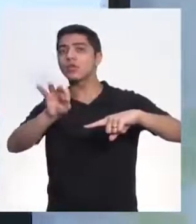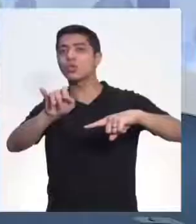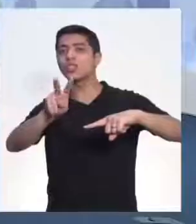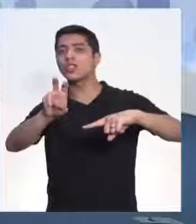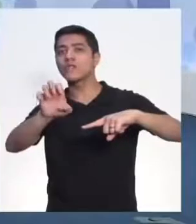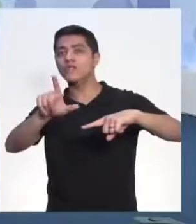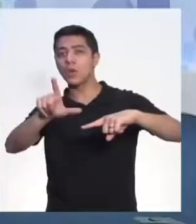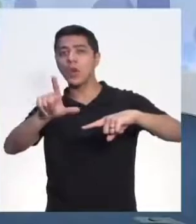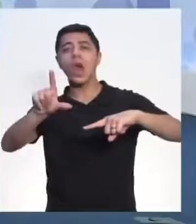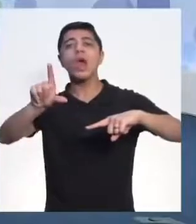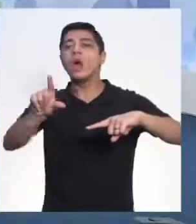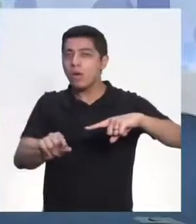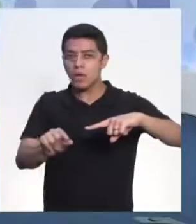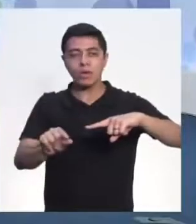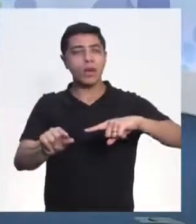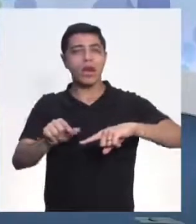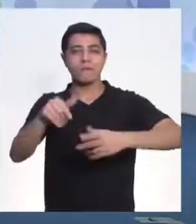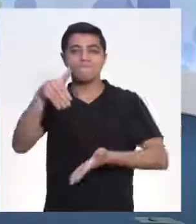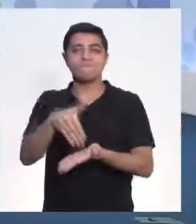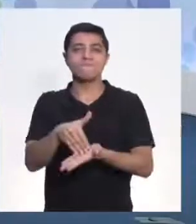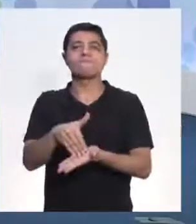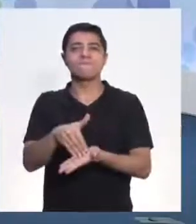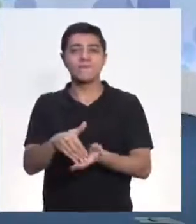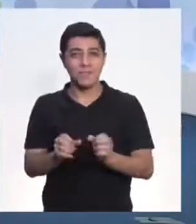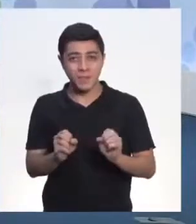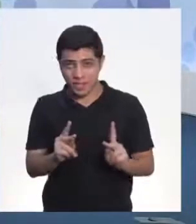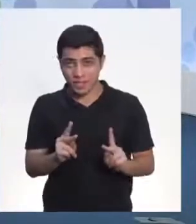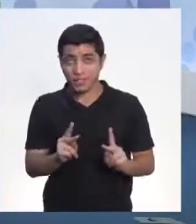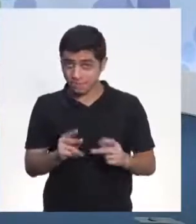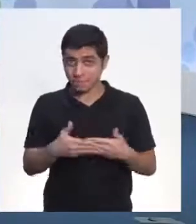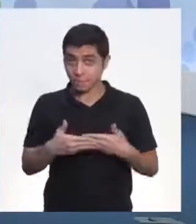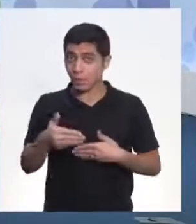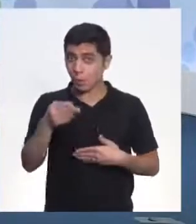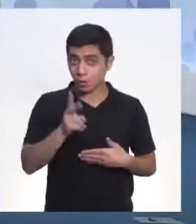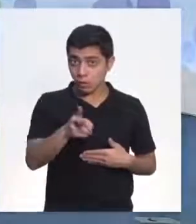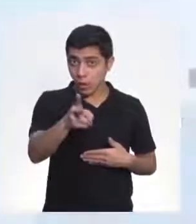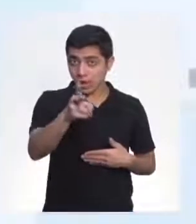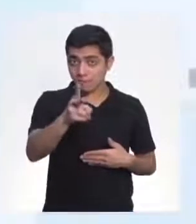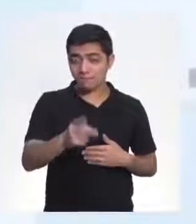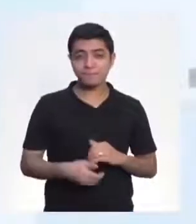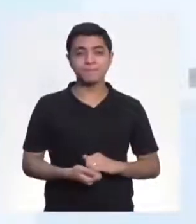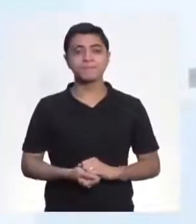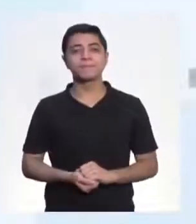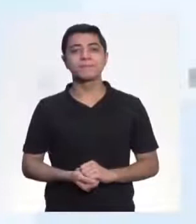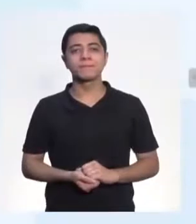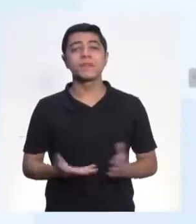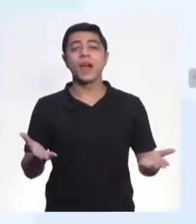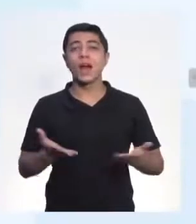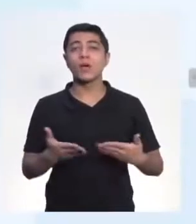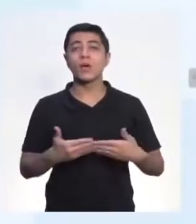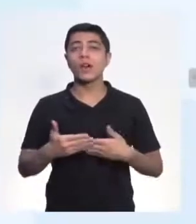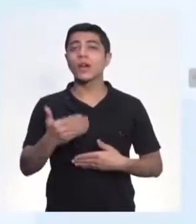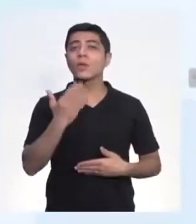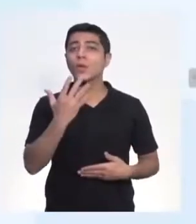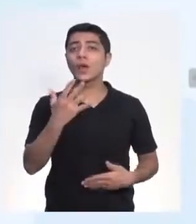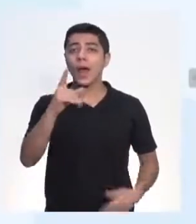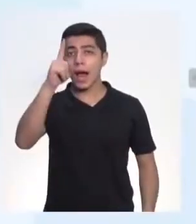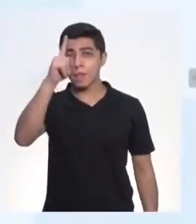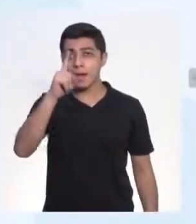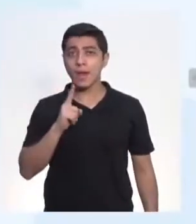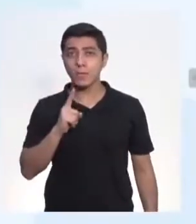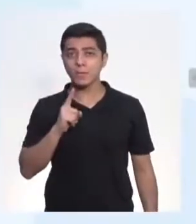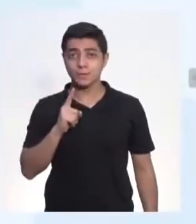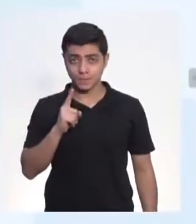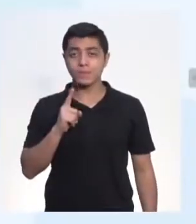senão a gente não termina nossas balas? Amarelo. Agora é o amarelo, que são 13